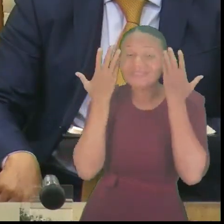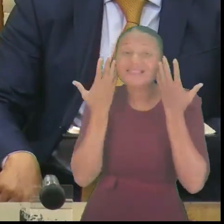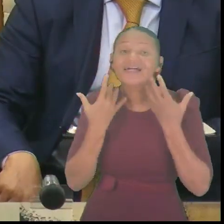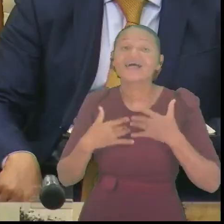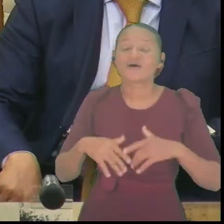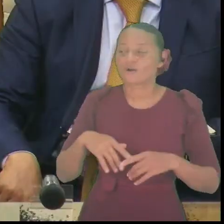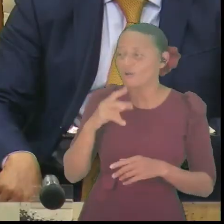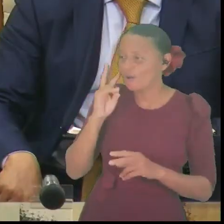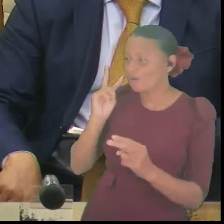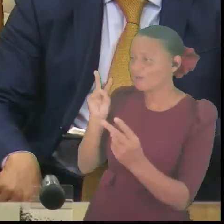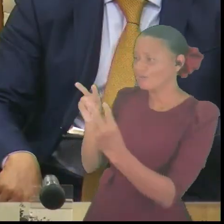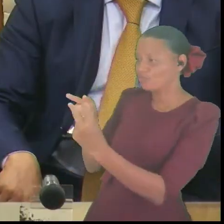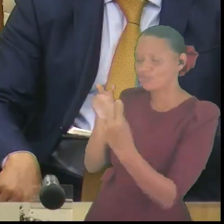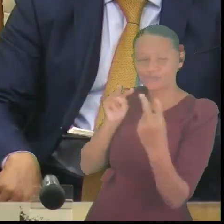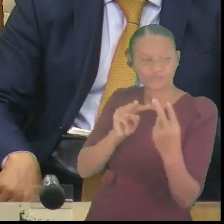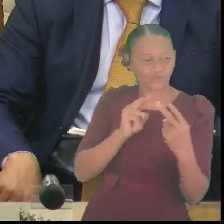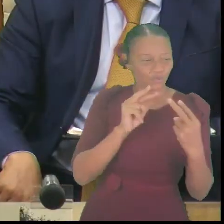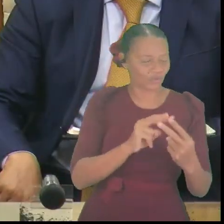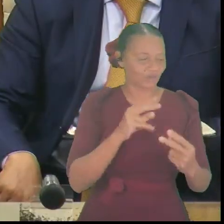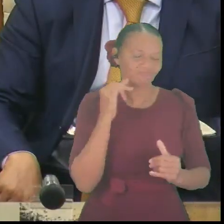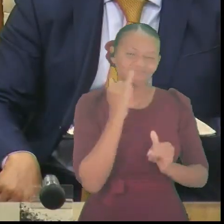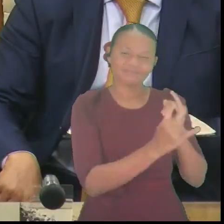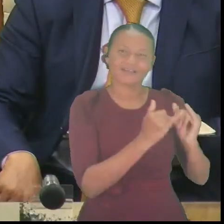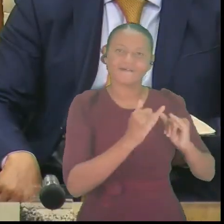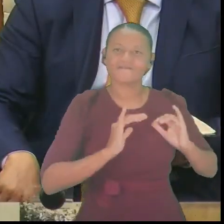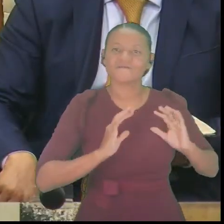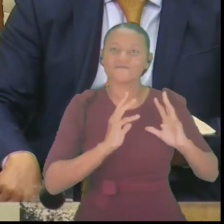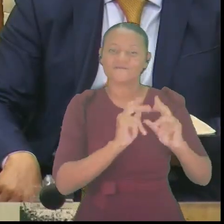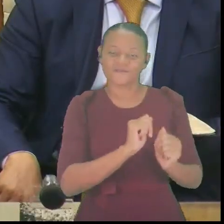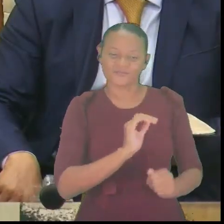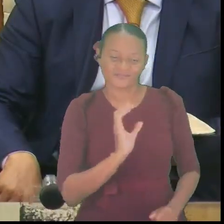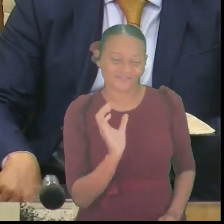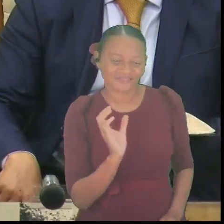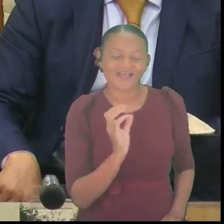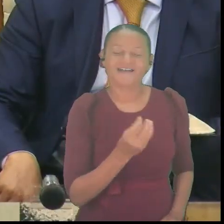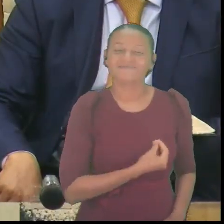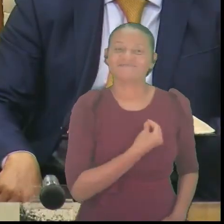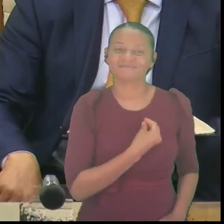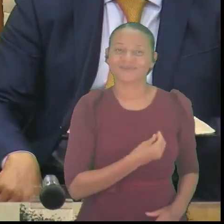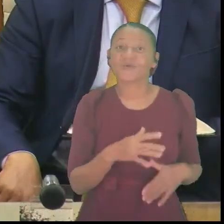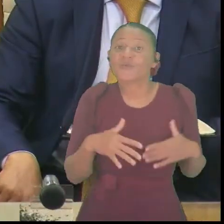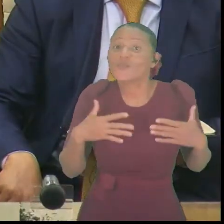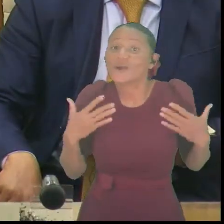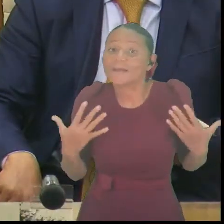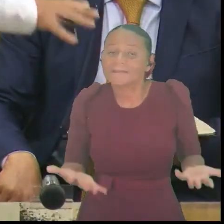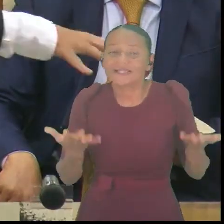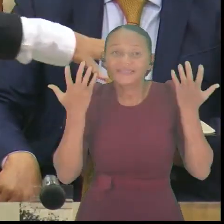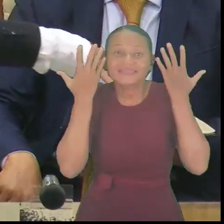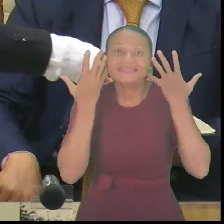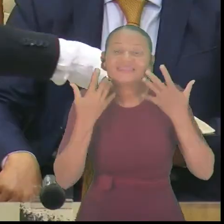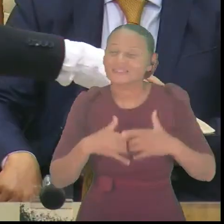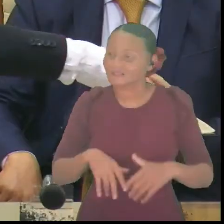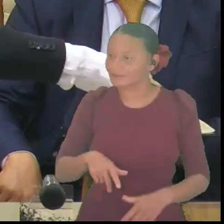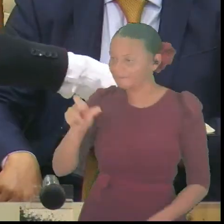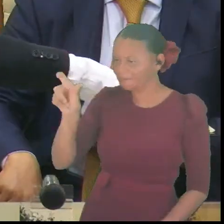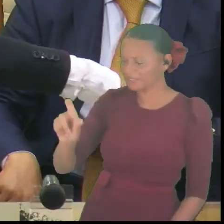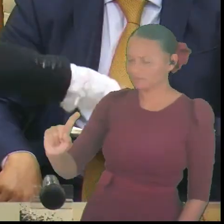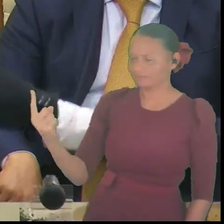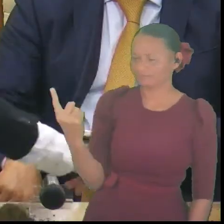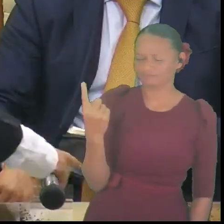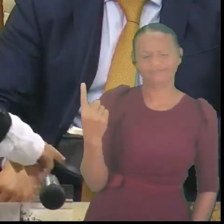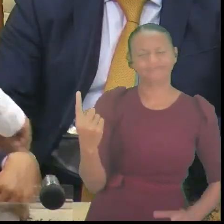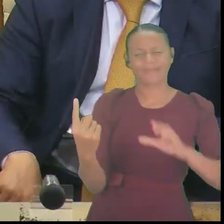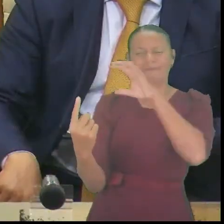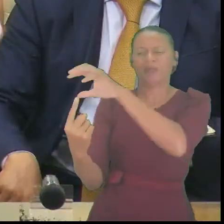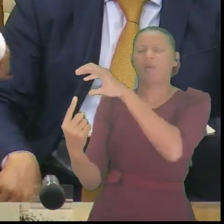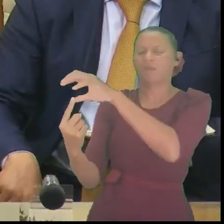uma outra pessoa e revela a vida dela inteira? Qual é a pessoa natural que coloca a mão na cabeça de alguém e